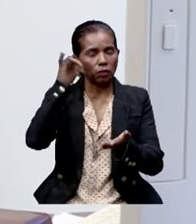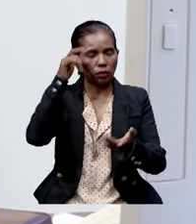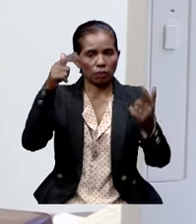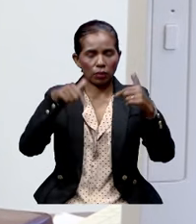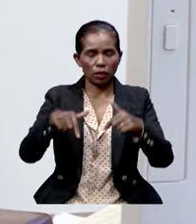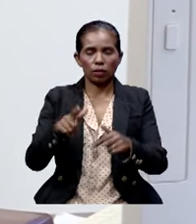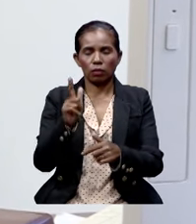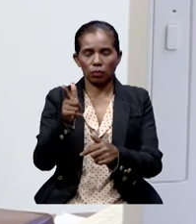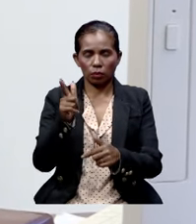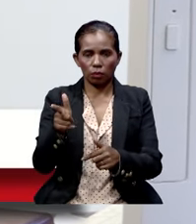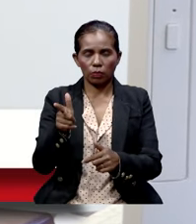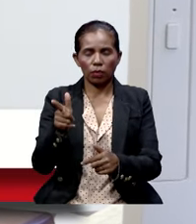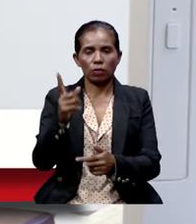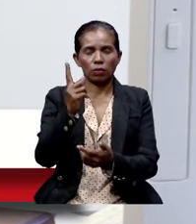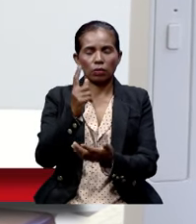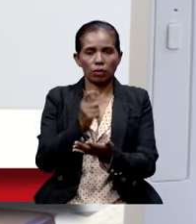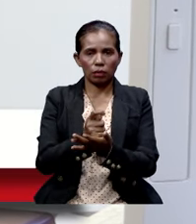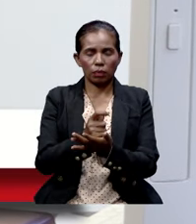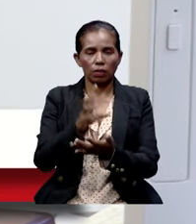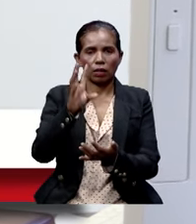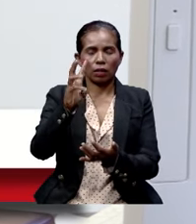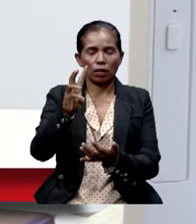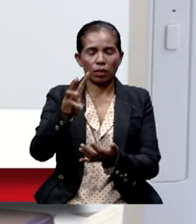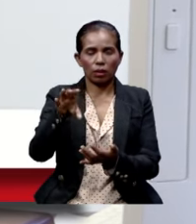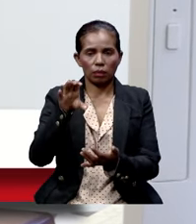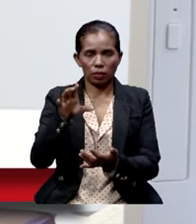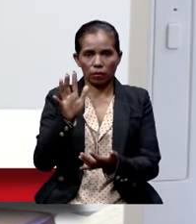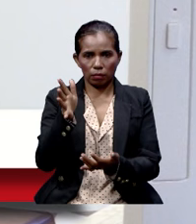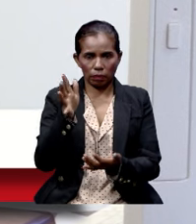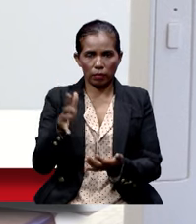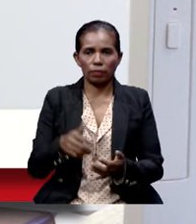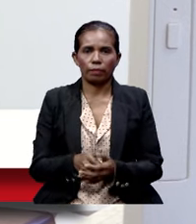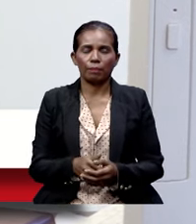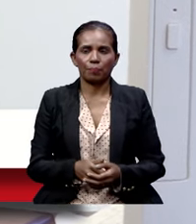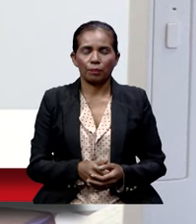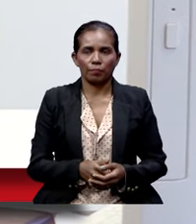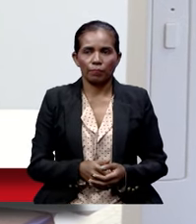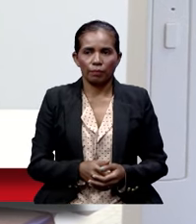nulu atus nen lima nulu nebe